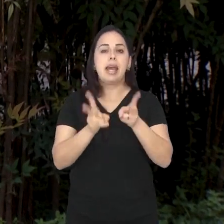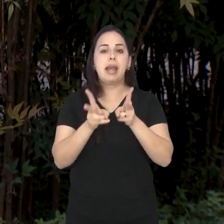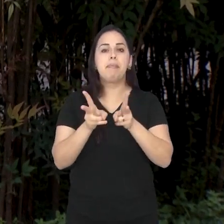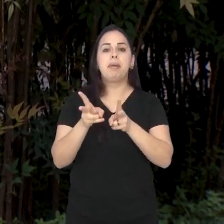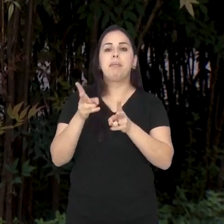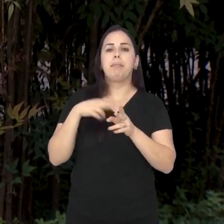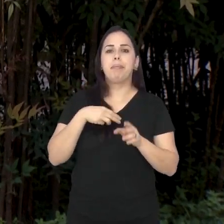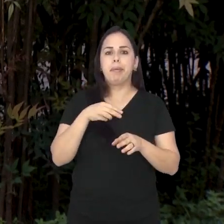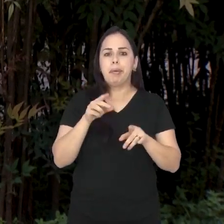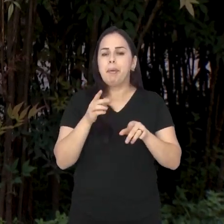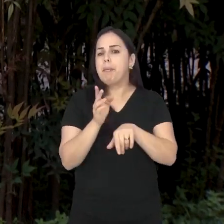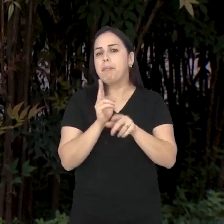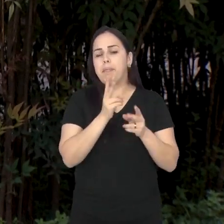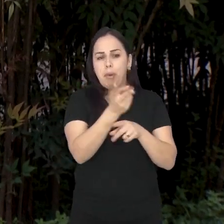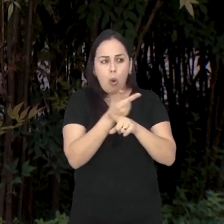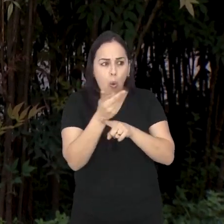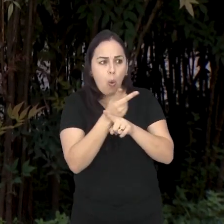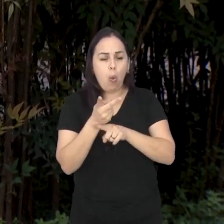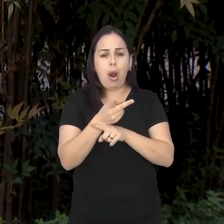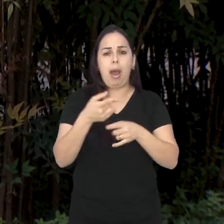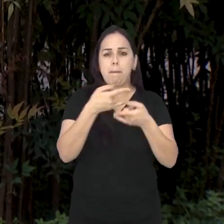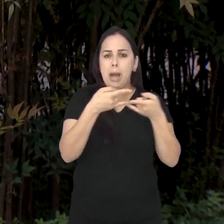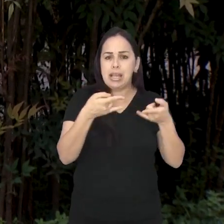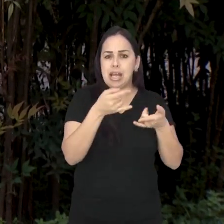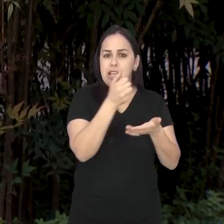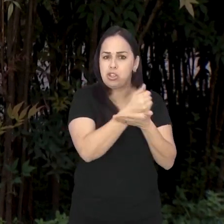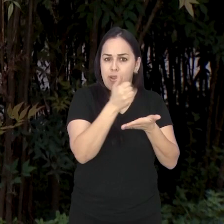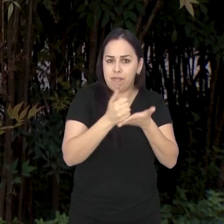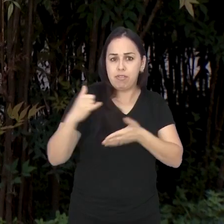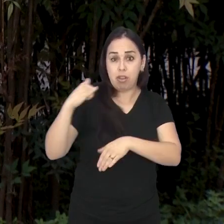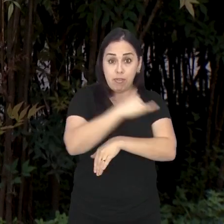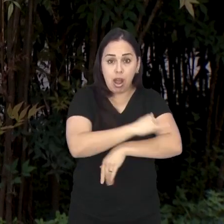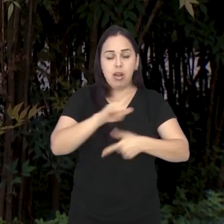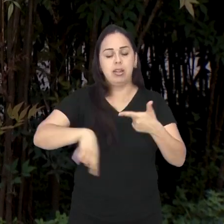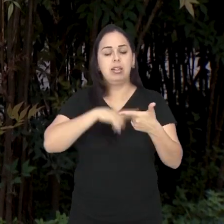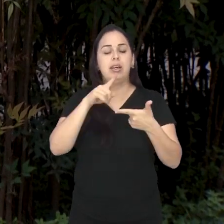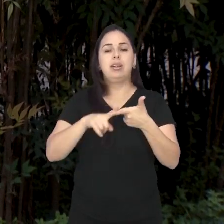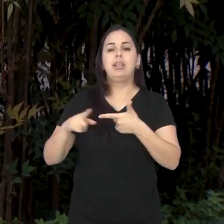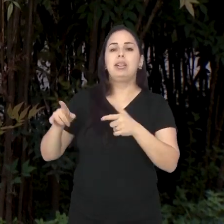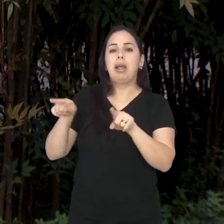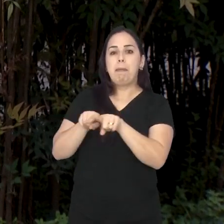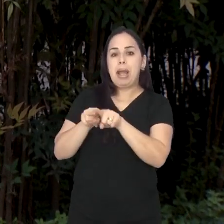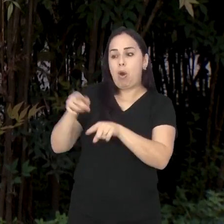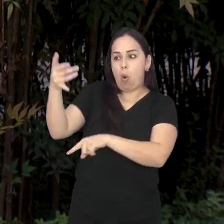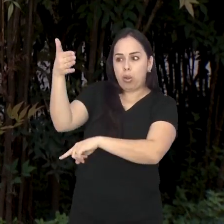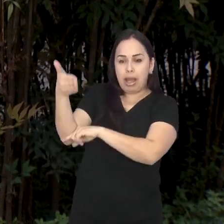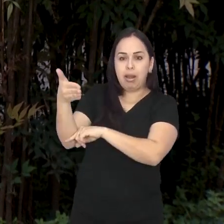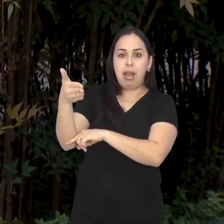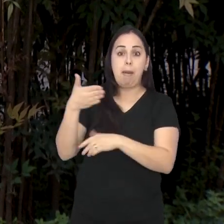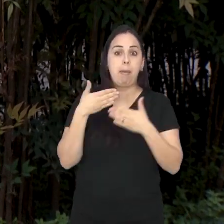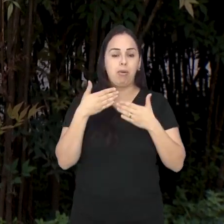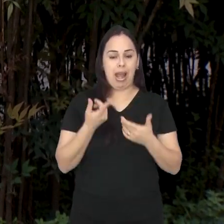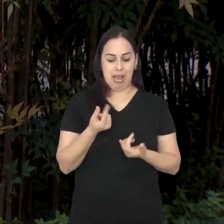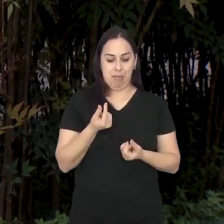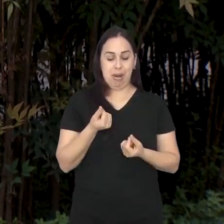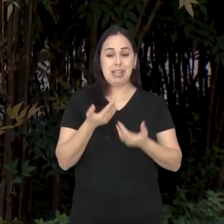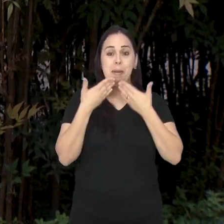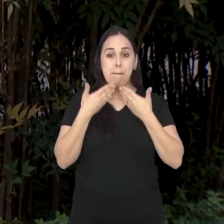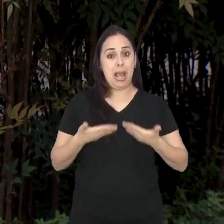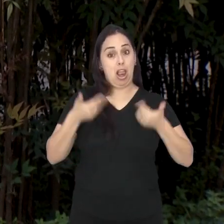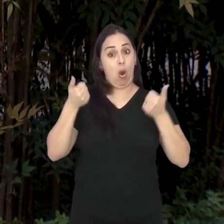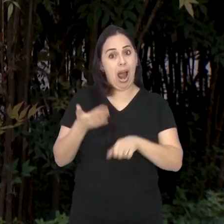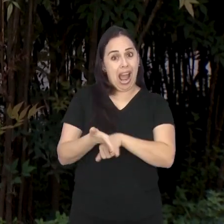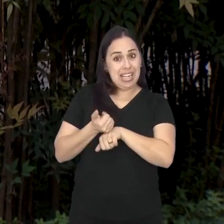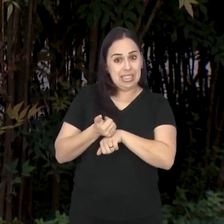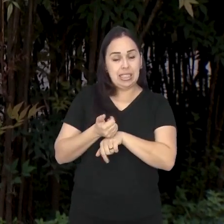as passagens, hotéis, tudo com a maior antecedência possível. Isso garante que a gente vai conseguir os melhores preços, os melhores vagas, tanto de